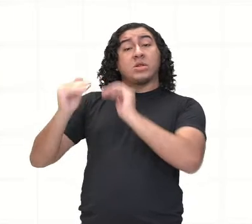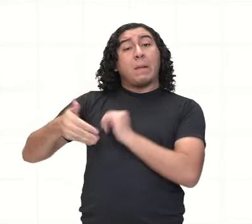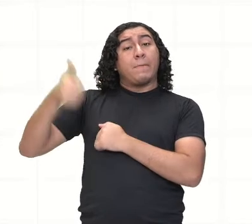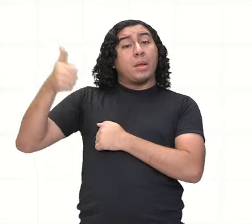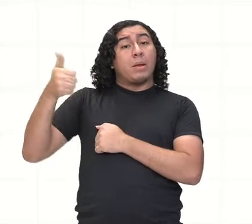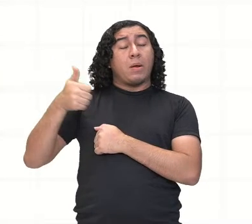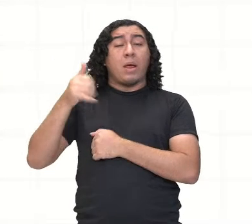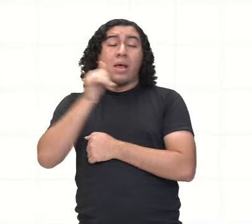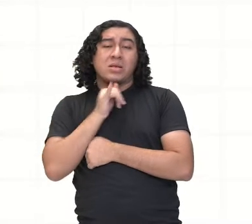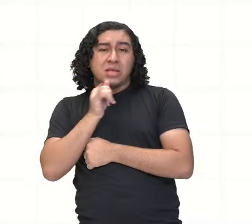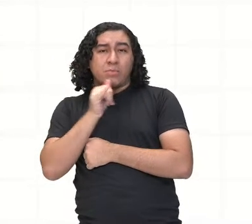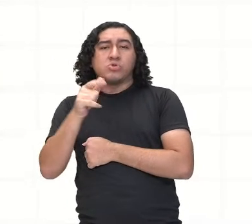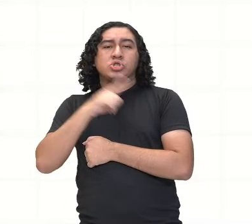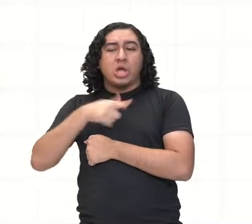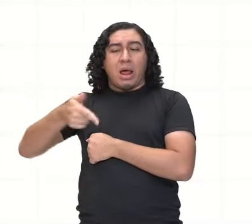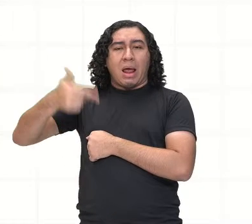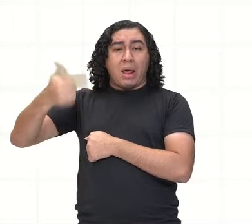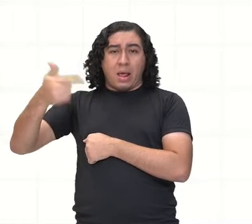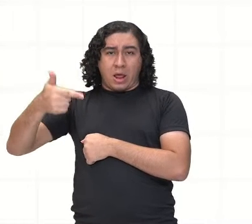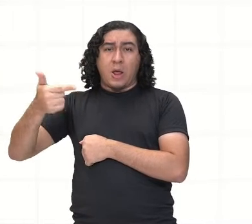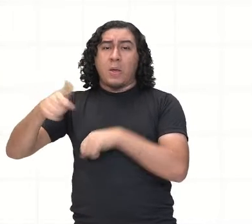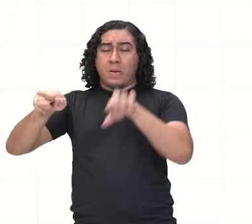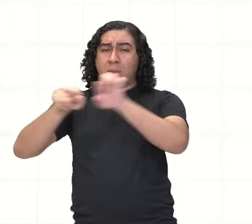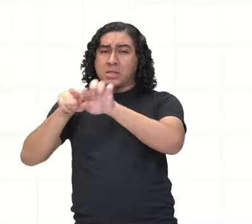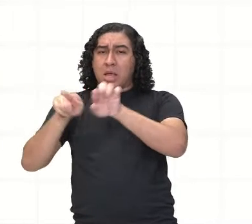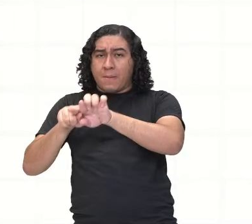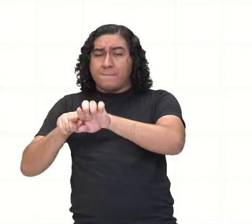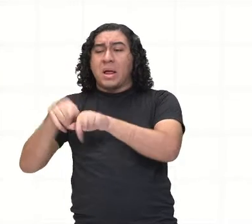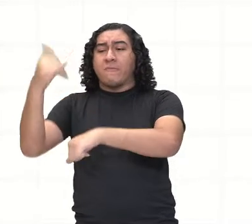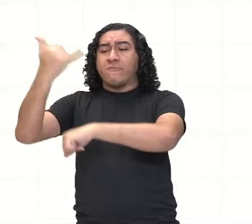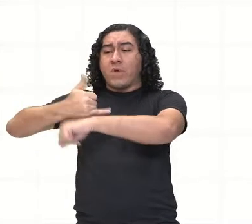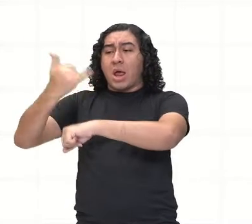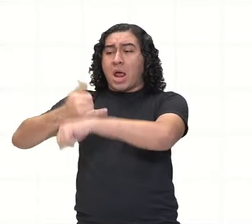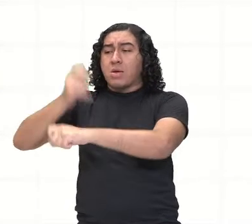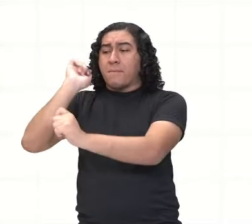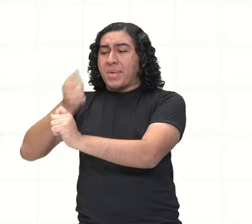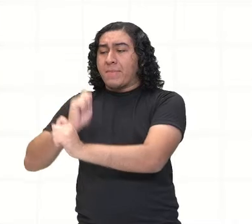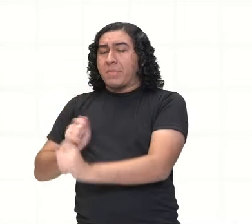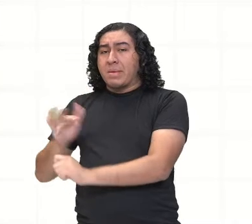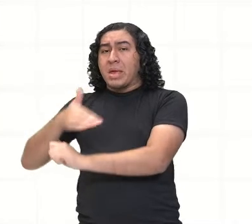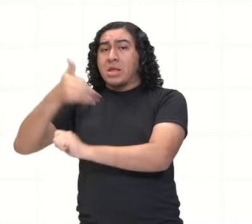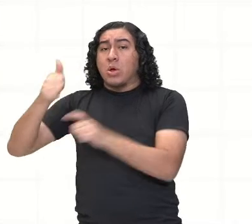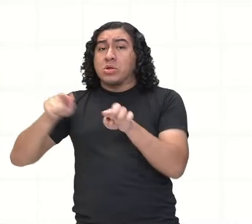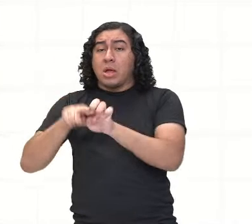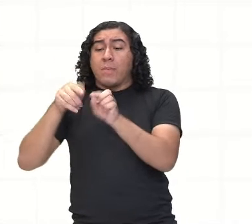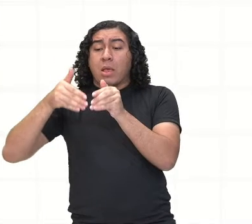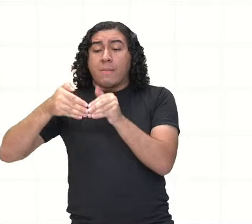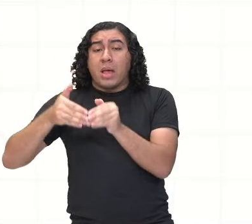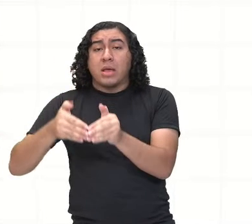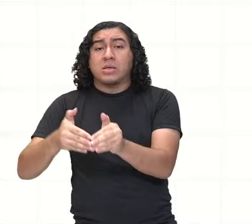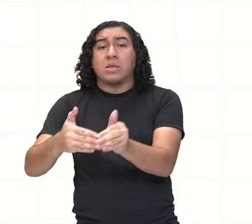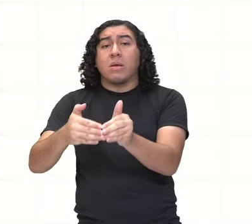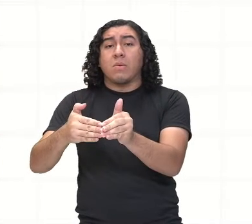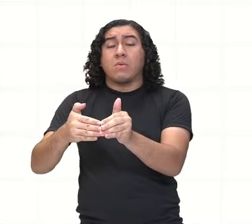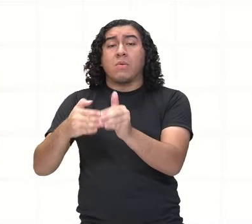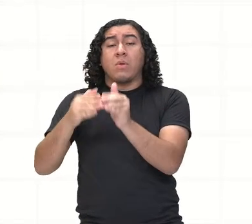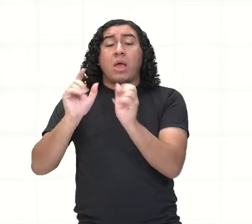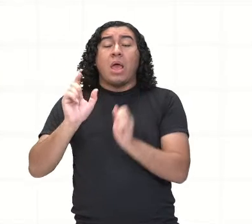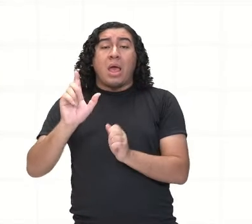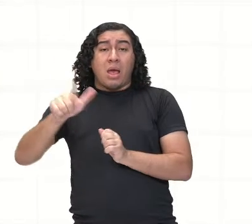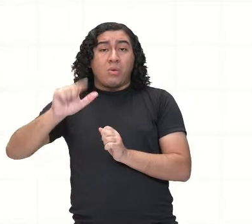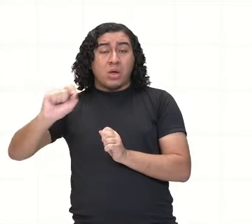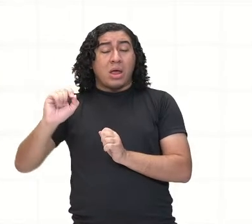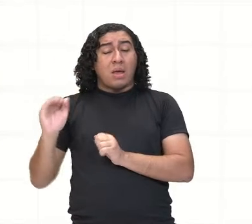armas de fogo, metalurgia desenvolvida e embarcações marítimas avançadas, o que conferia